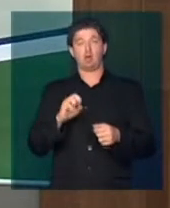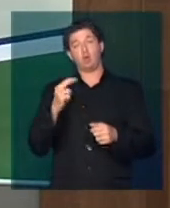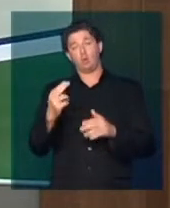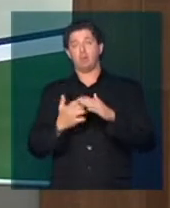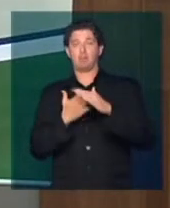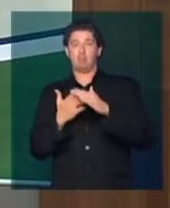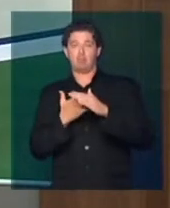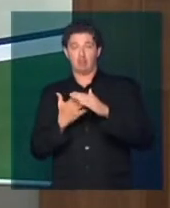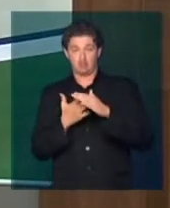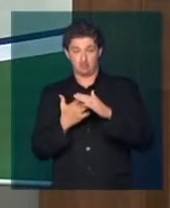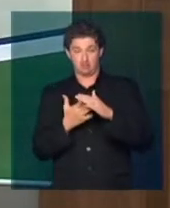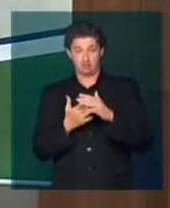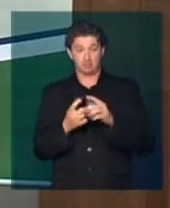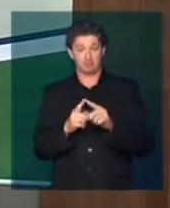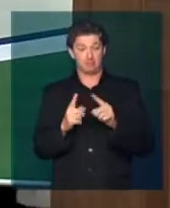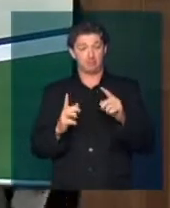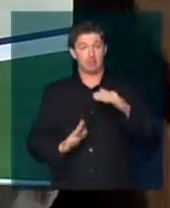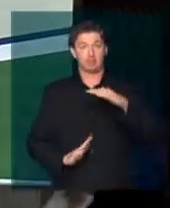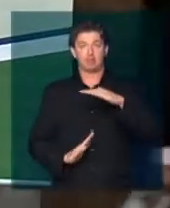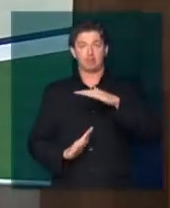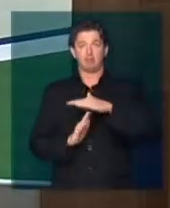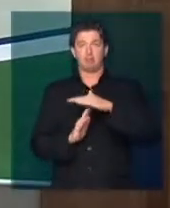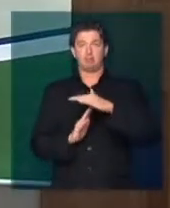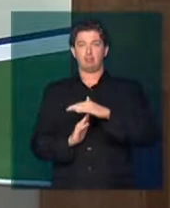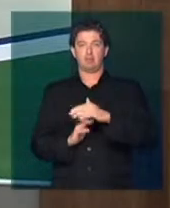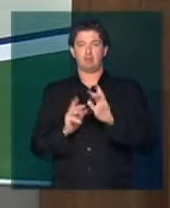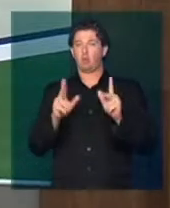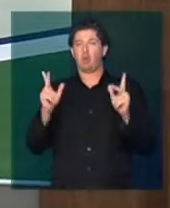empresas, mas com limites, não